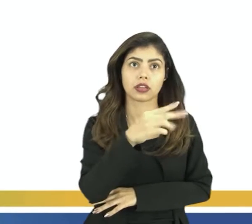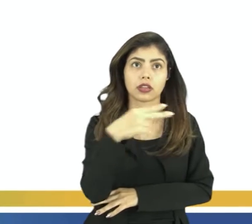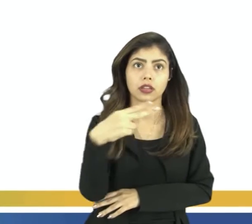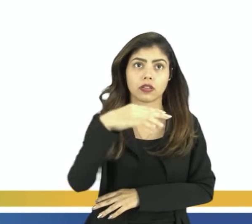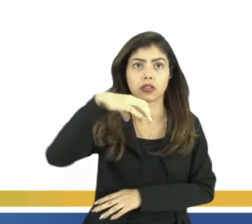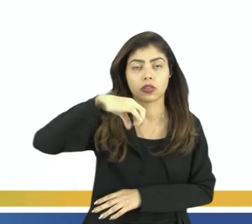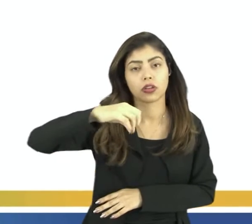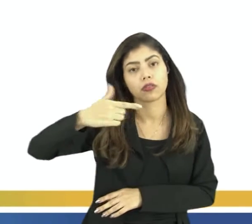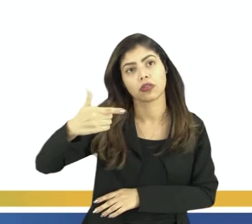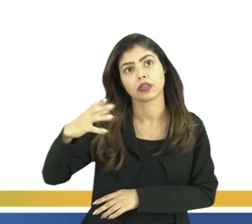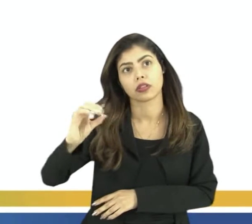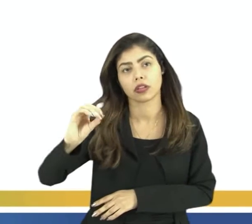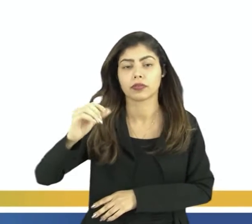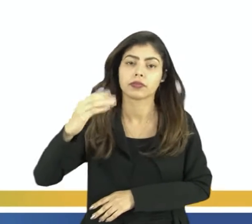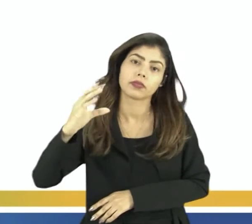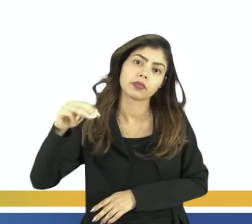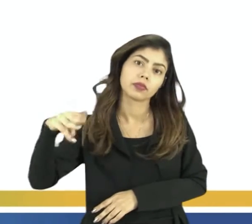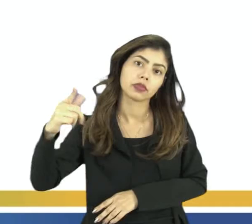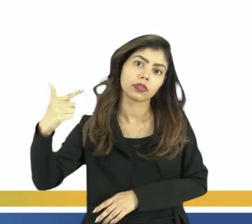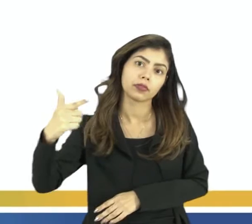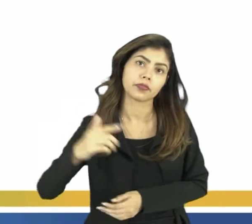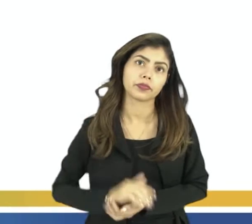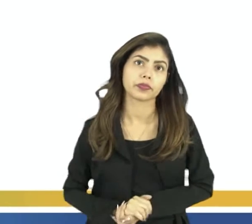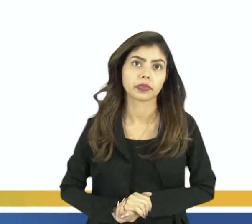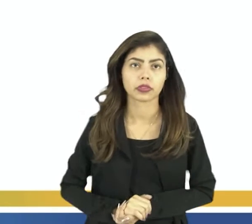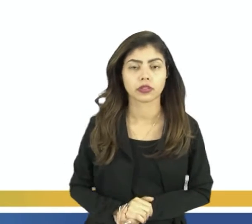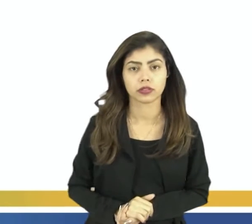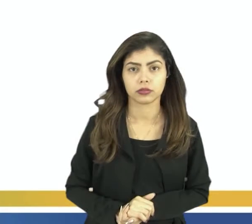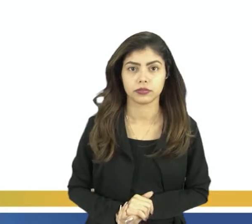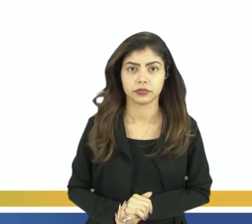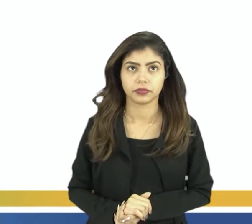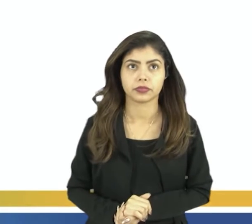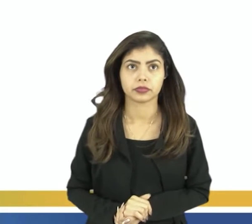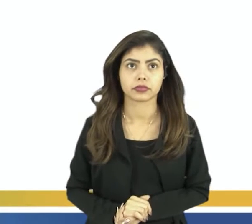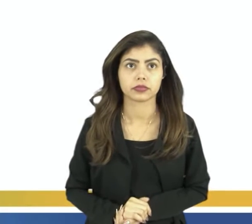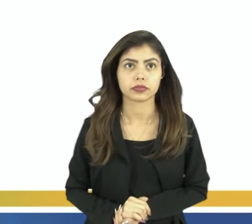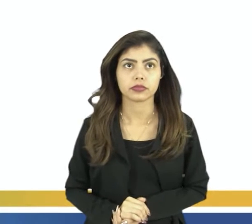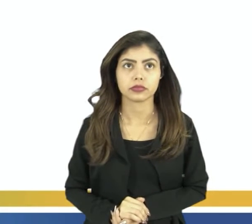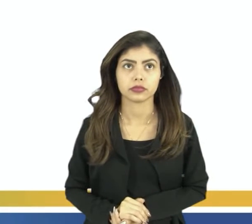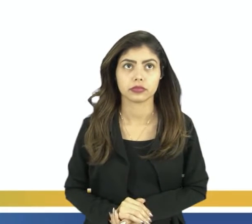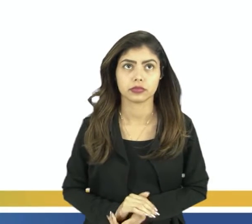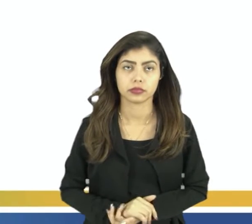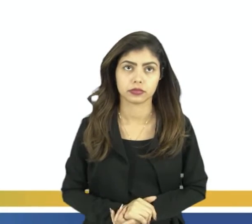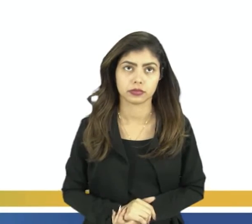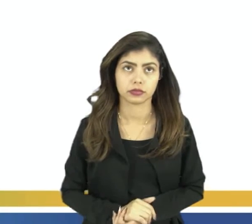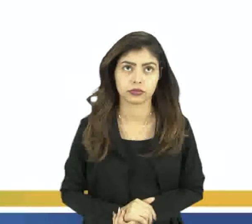nosso último a encontrar, vai ser igual a 920 centímetros ao quadrado.